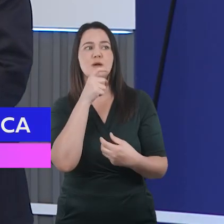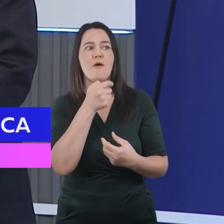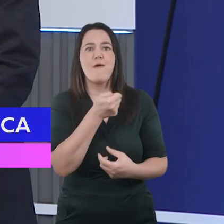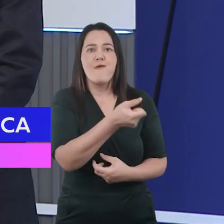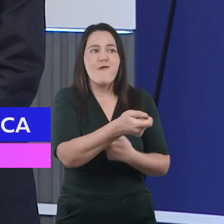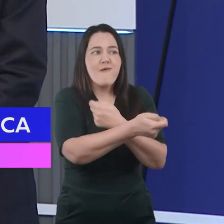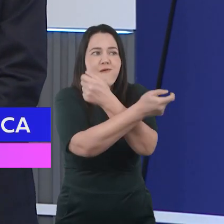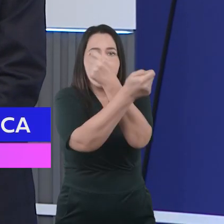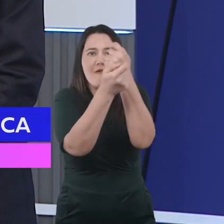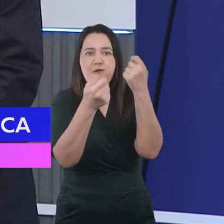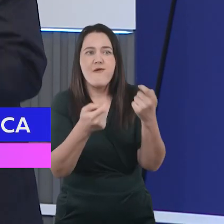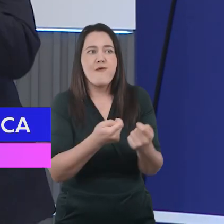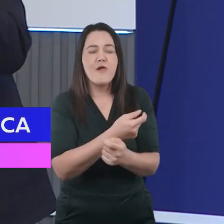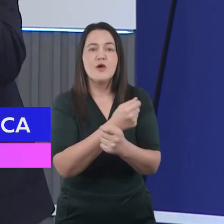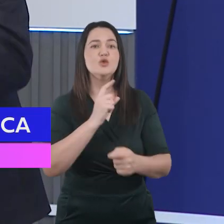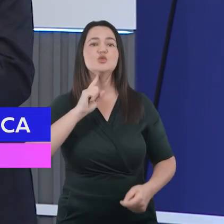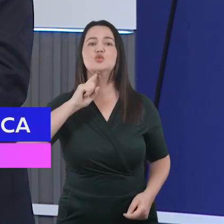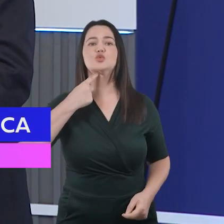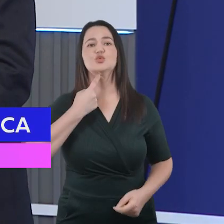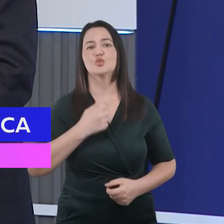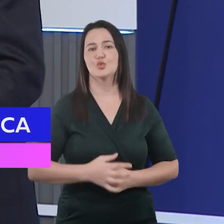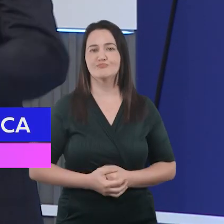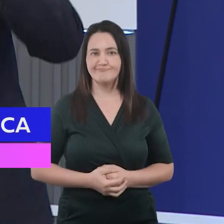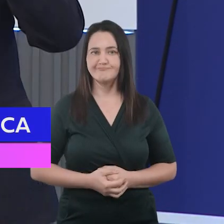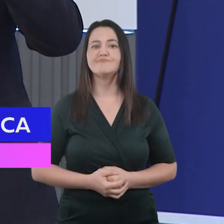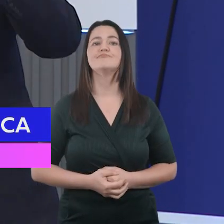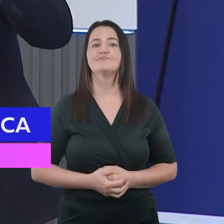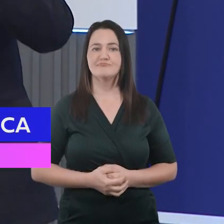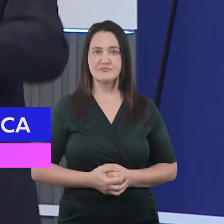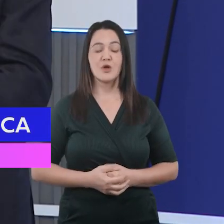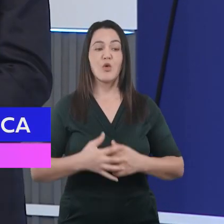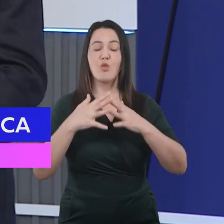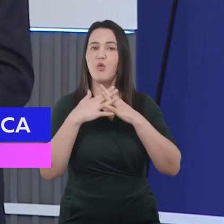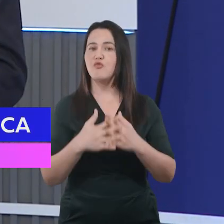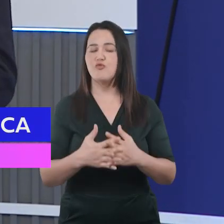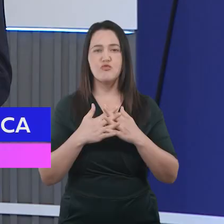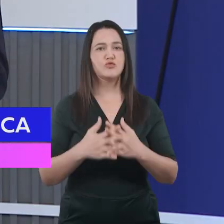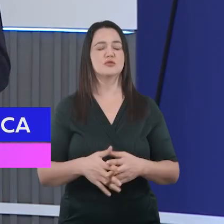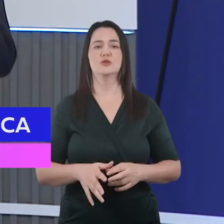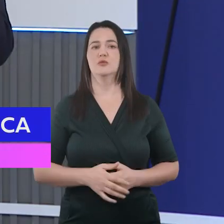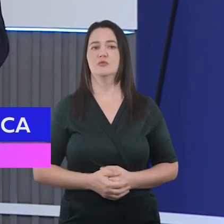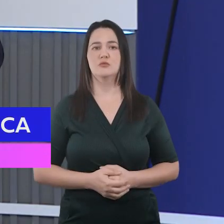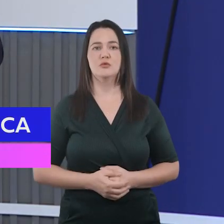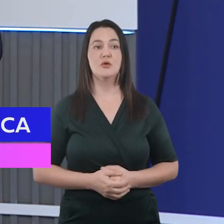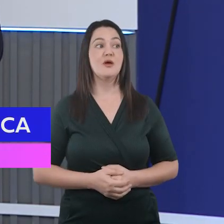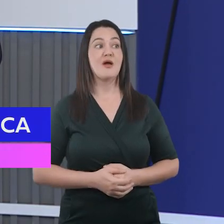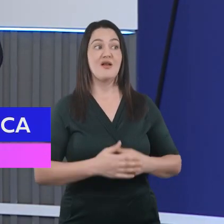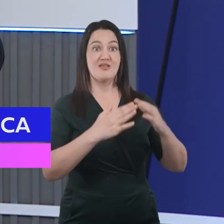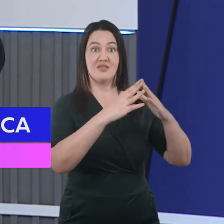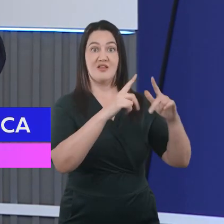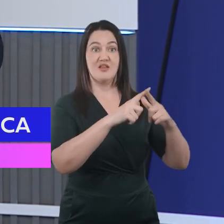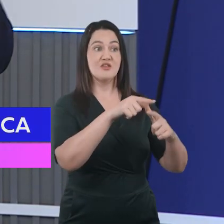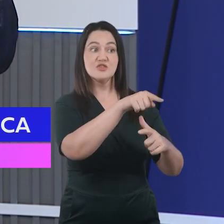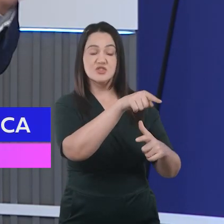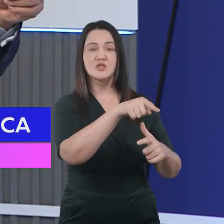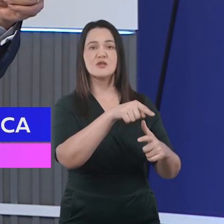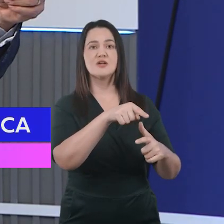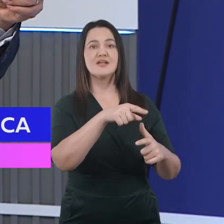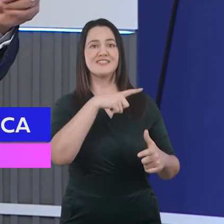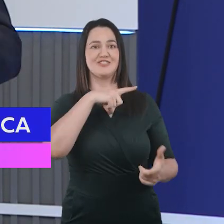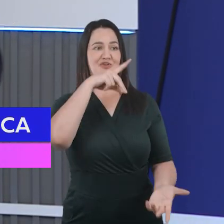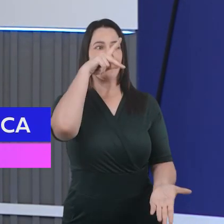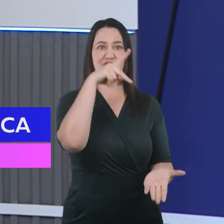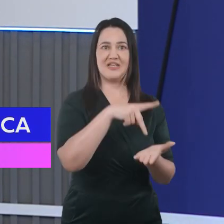que macularam a pureza dessa igreja, que mancharam essa igreja, que levaram essa igreja ao abandono